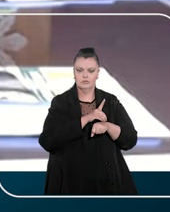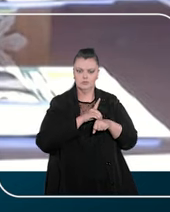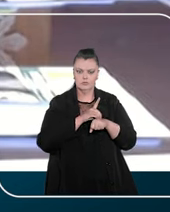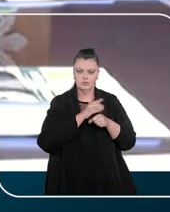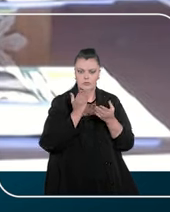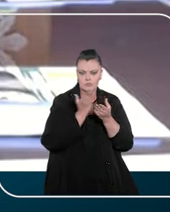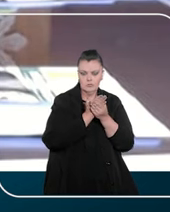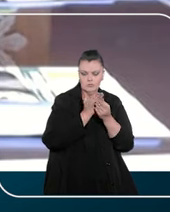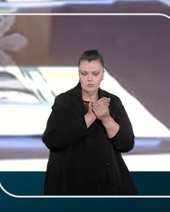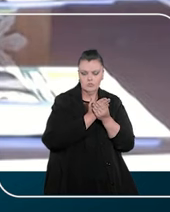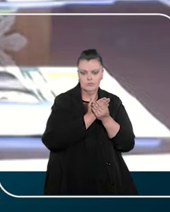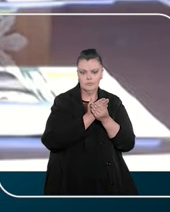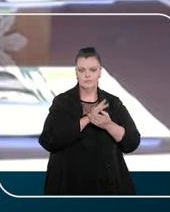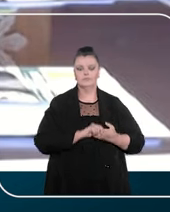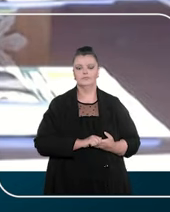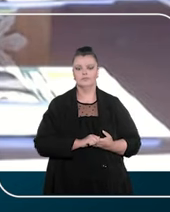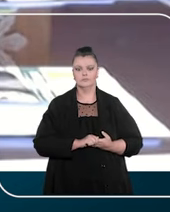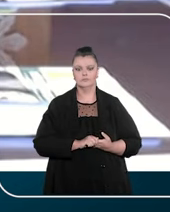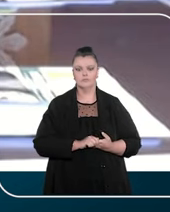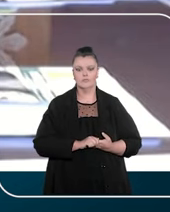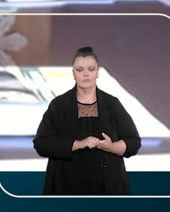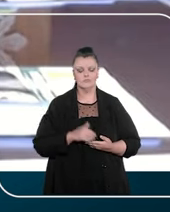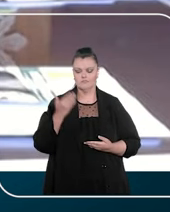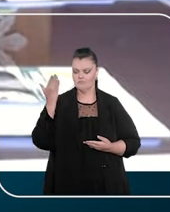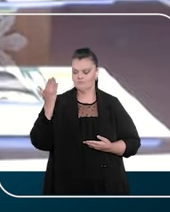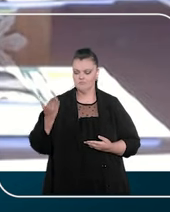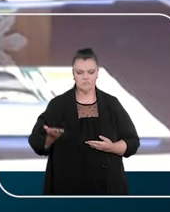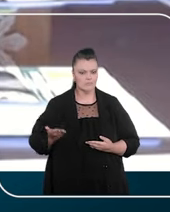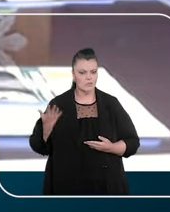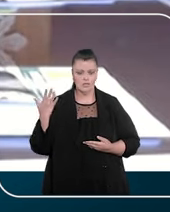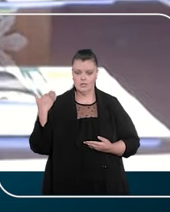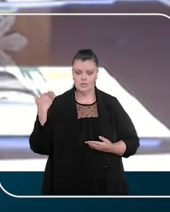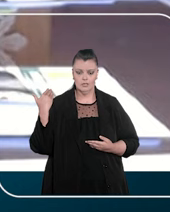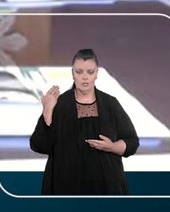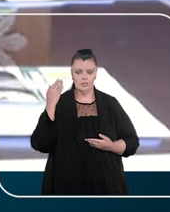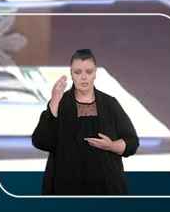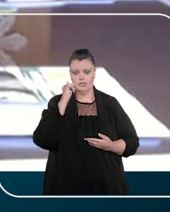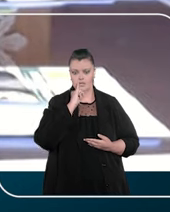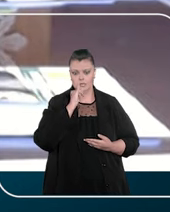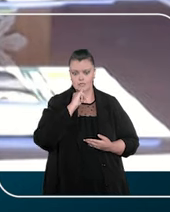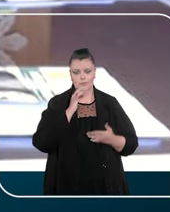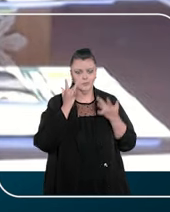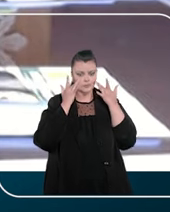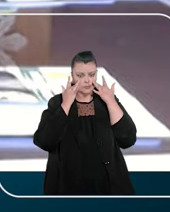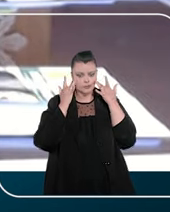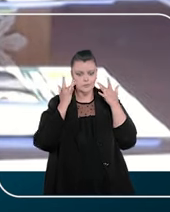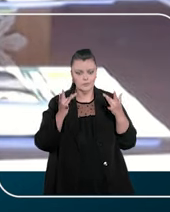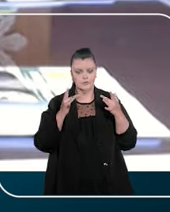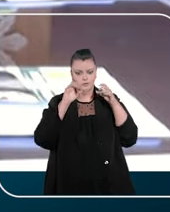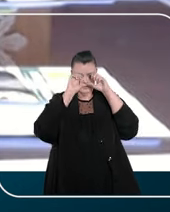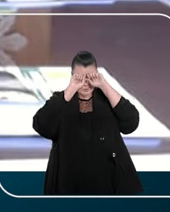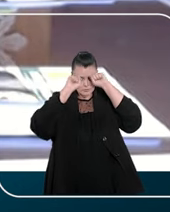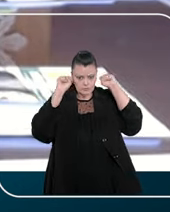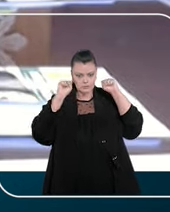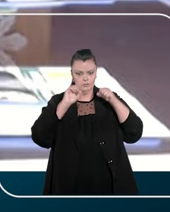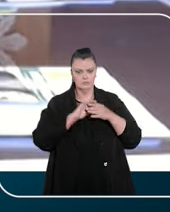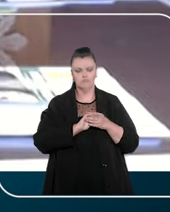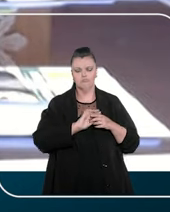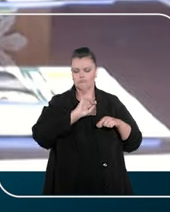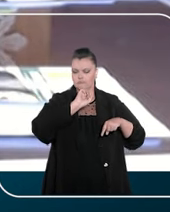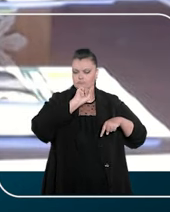Ele implementou isso e foi um exemplo para o Brasil e para os demais tribunais a respeito do